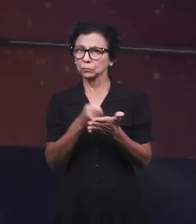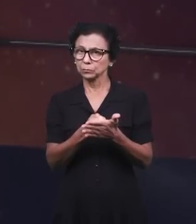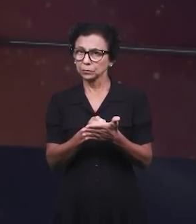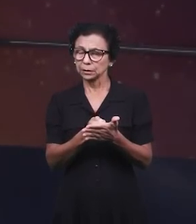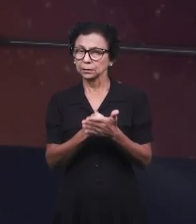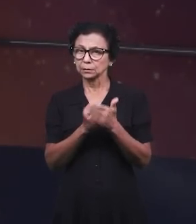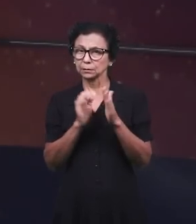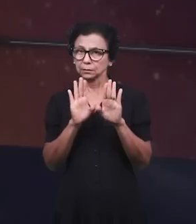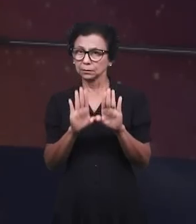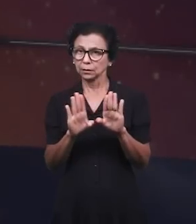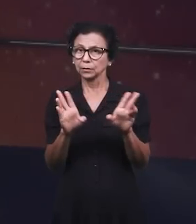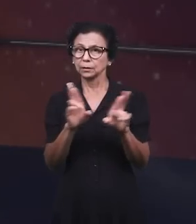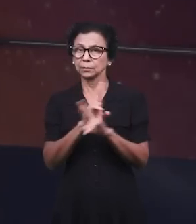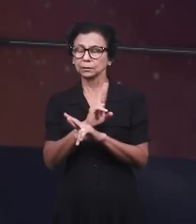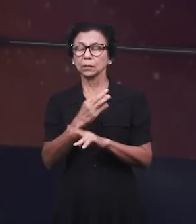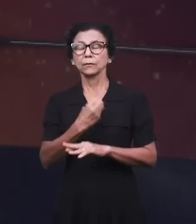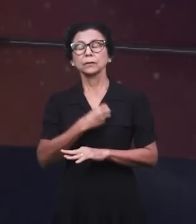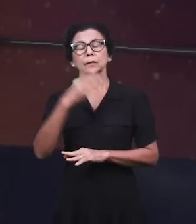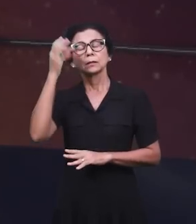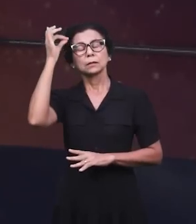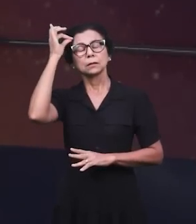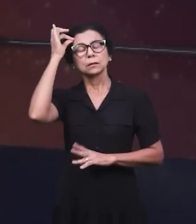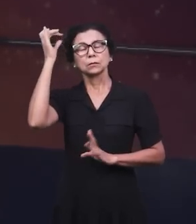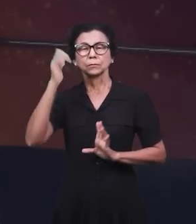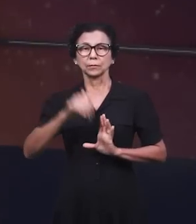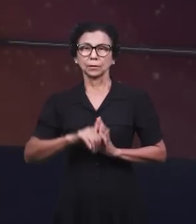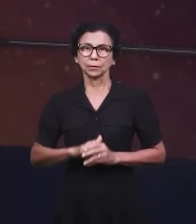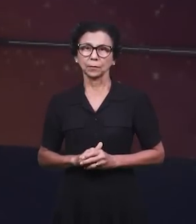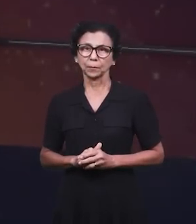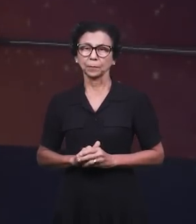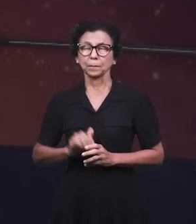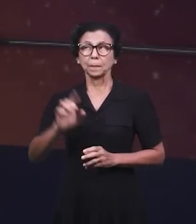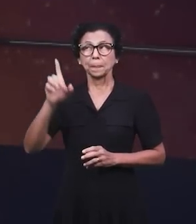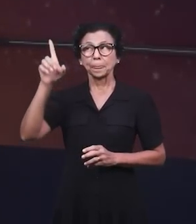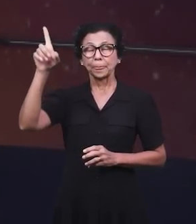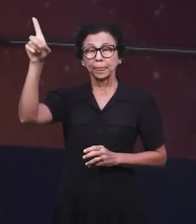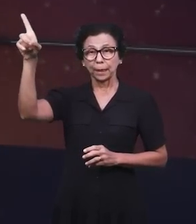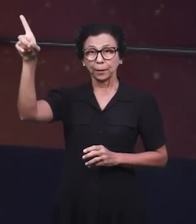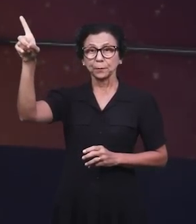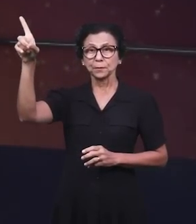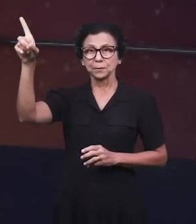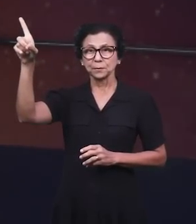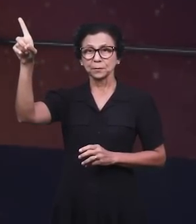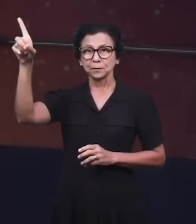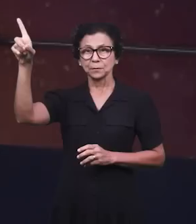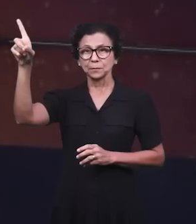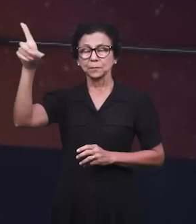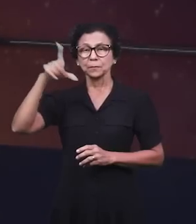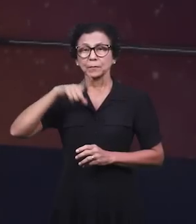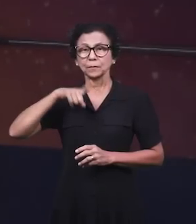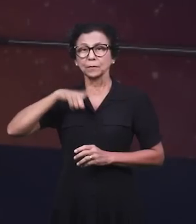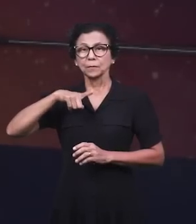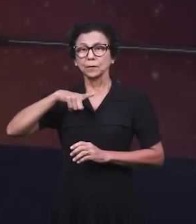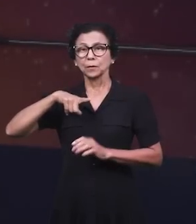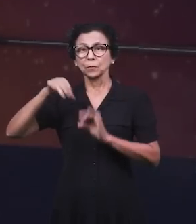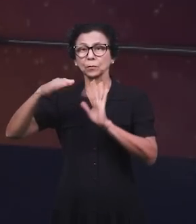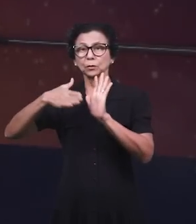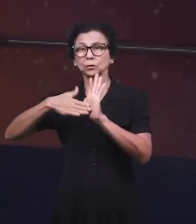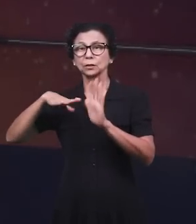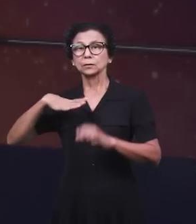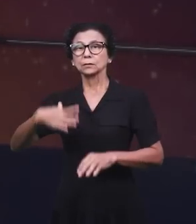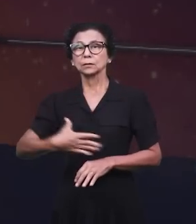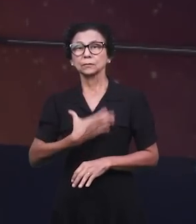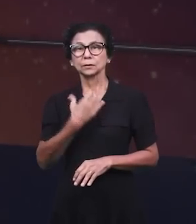espiritual, há um projeto que ele vem da eternidade. É um projeto de salvação para a nossa